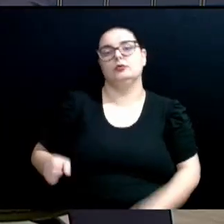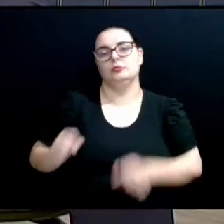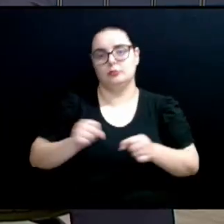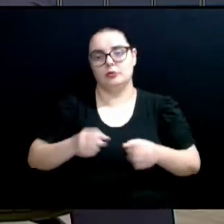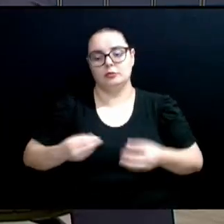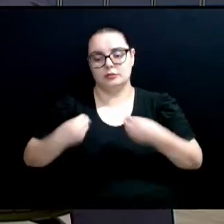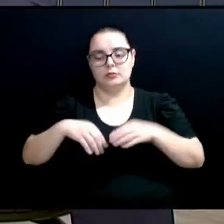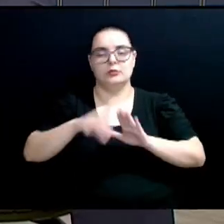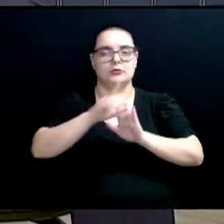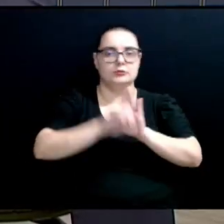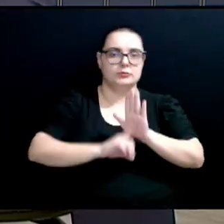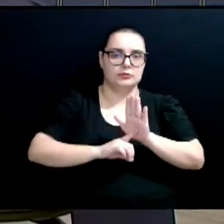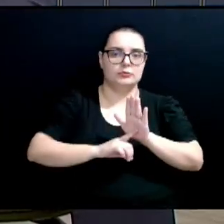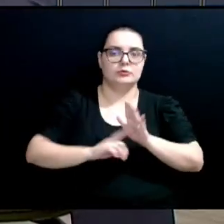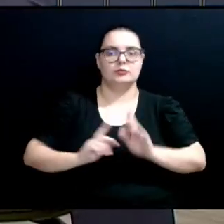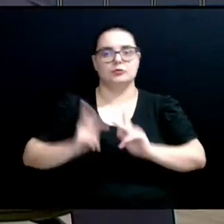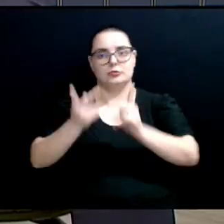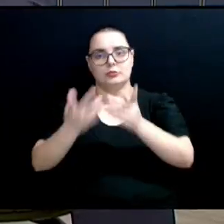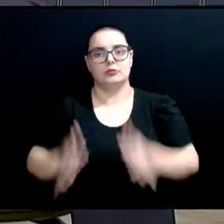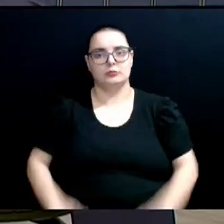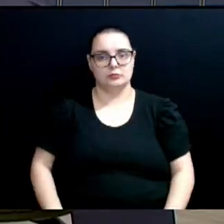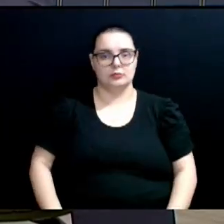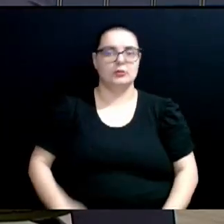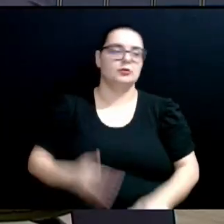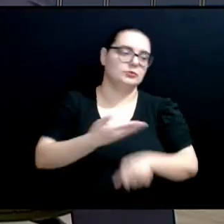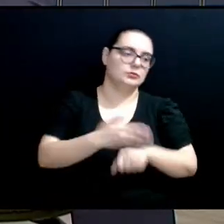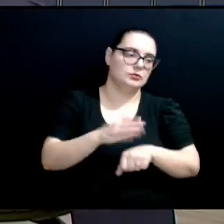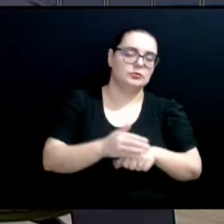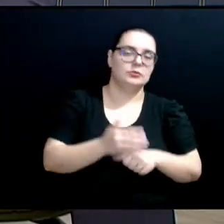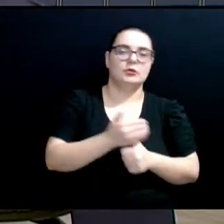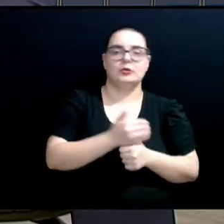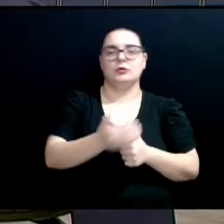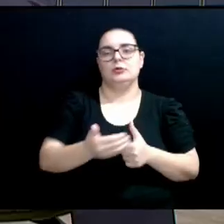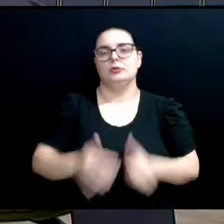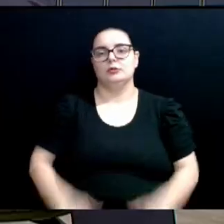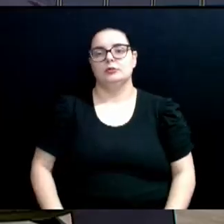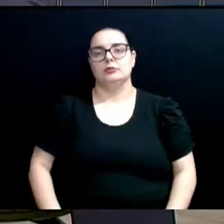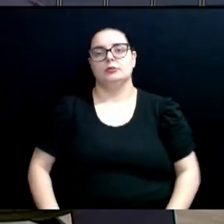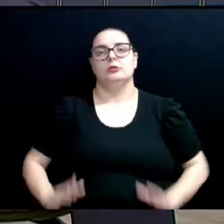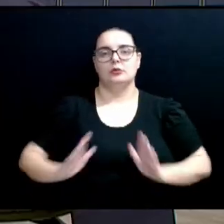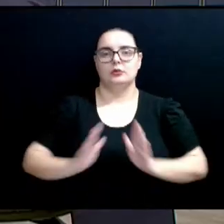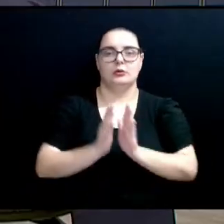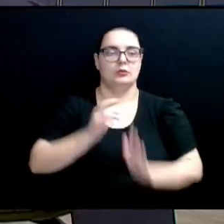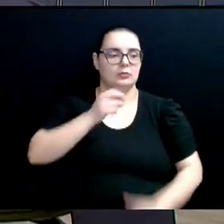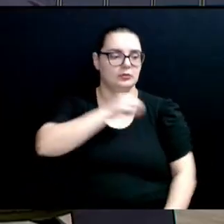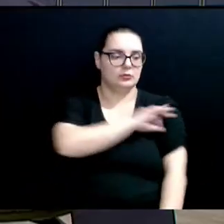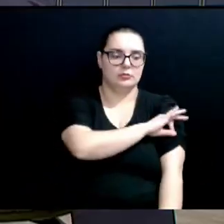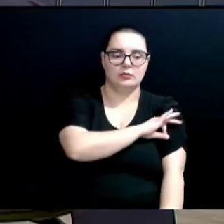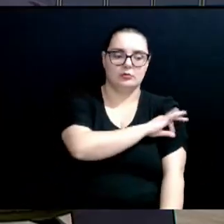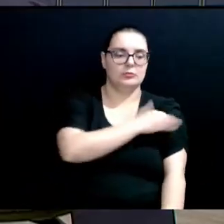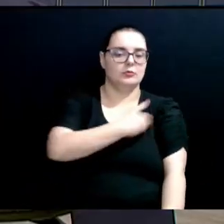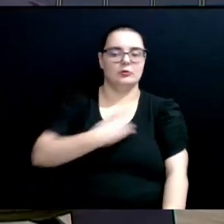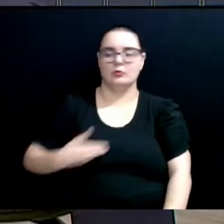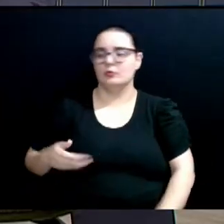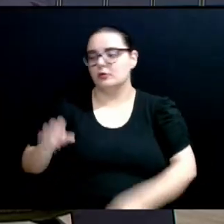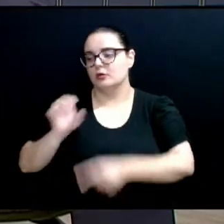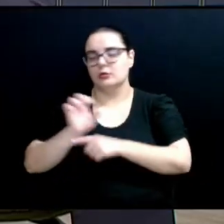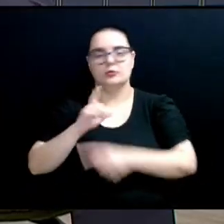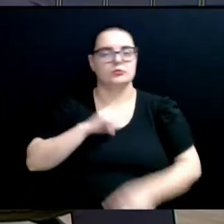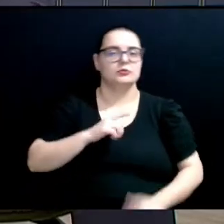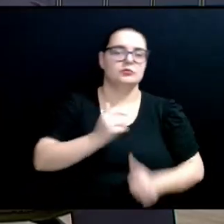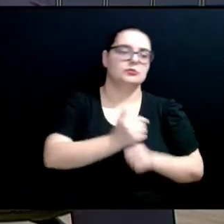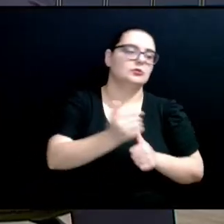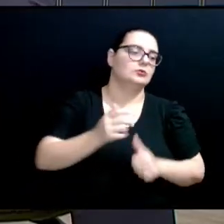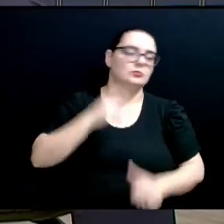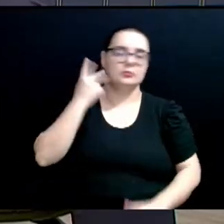ele conquistou de exercer um mandato, de estar à frente de uma prefeitura, de um governo do estado, de ter um mandato parlamentar, enfim,